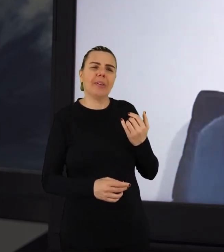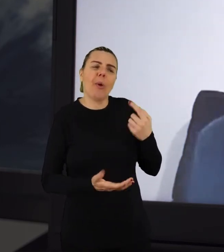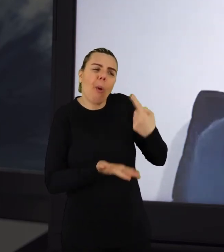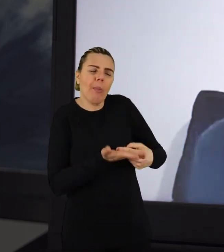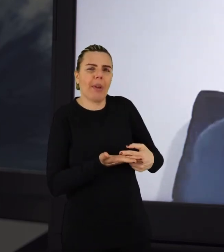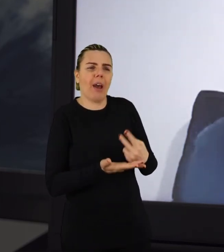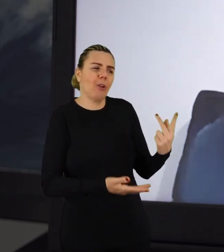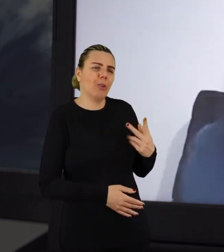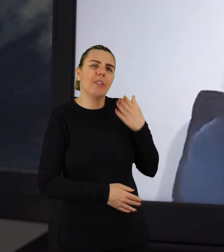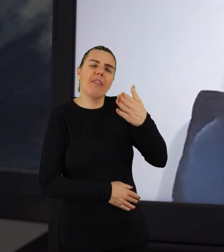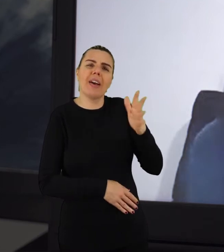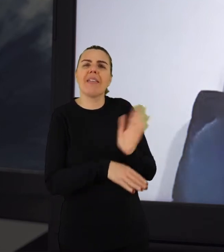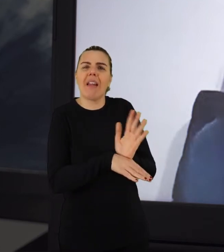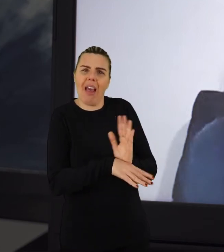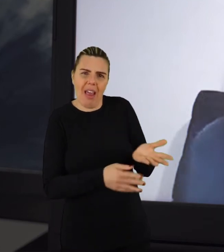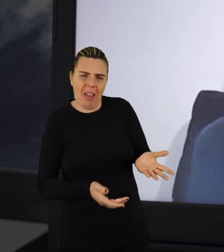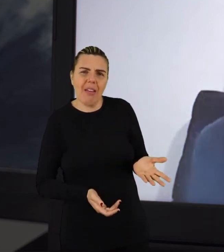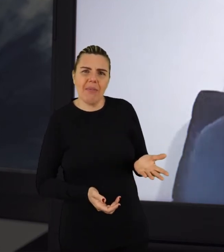queria me convidar para ver um filme.